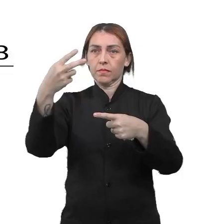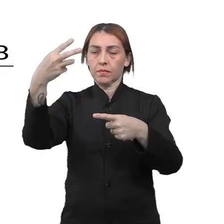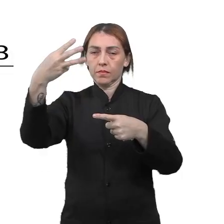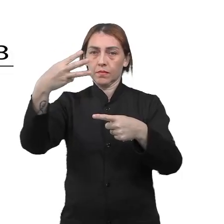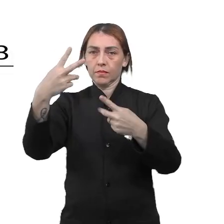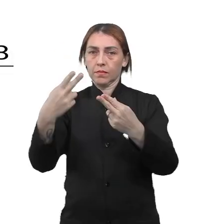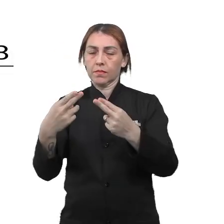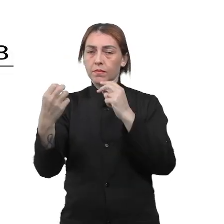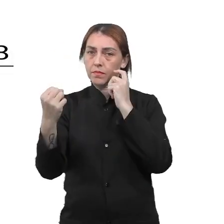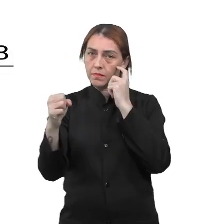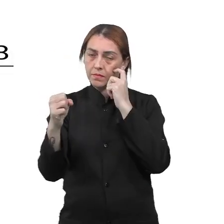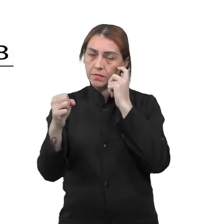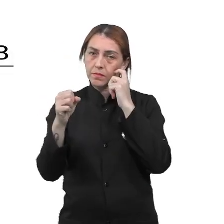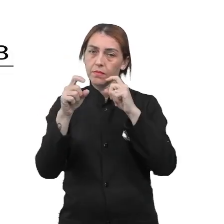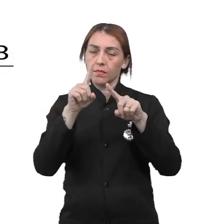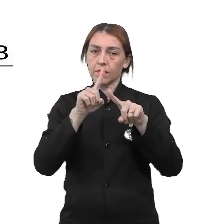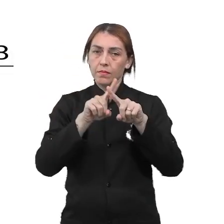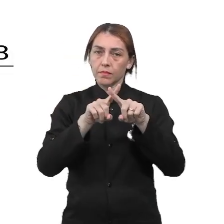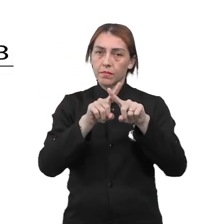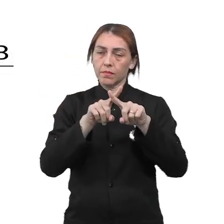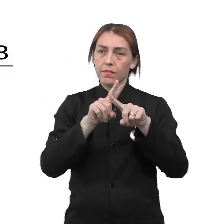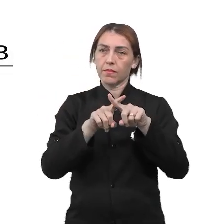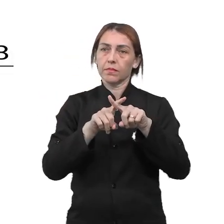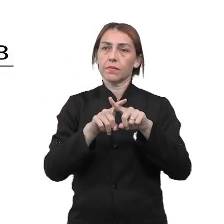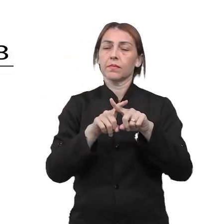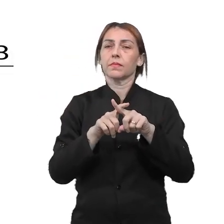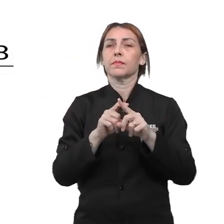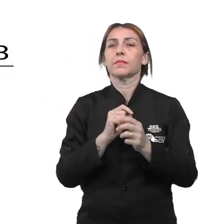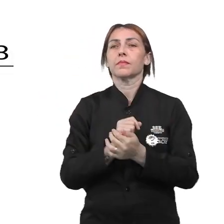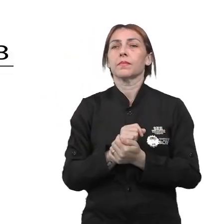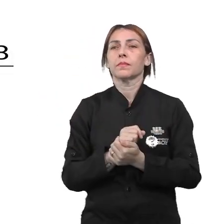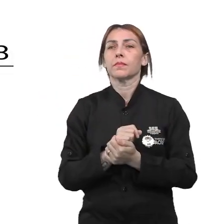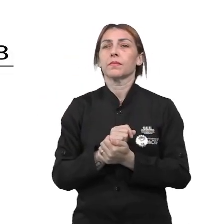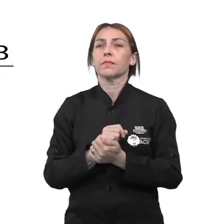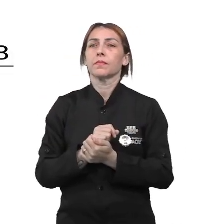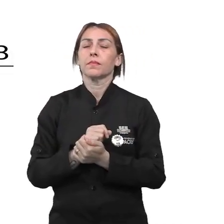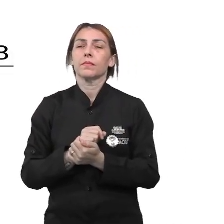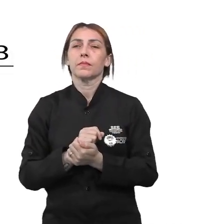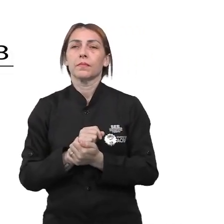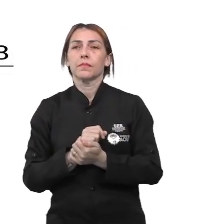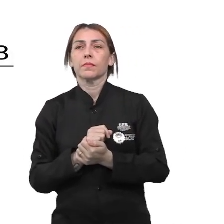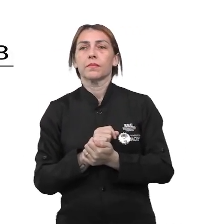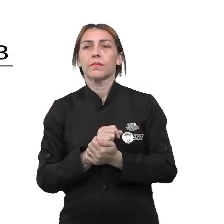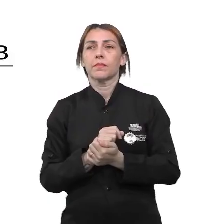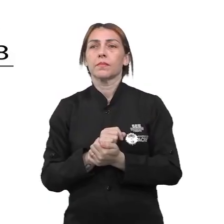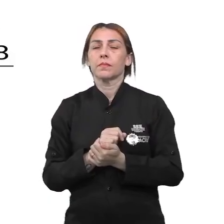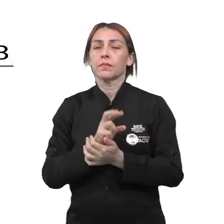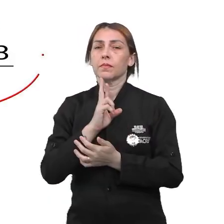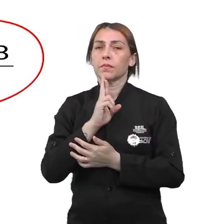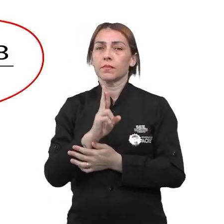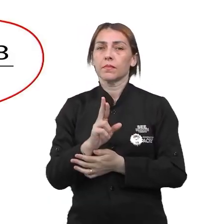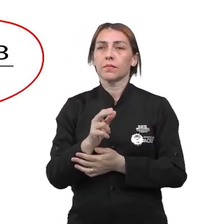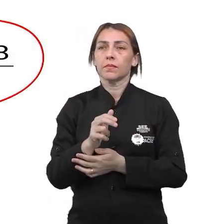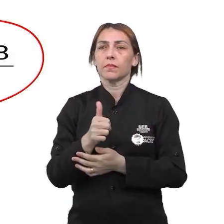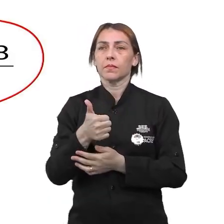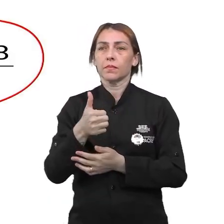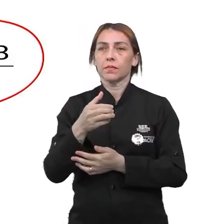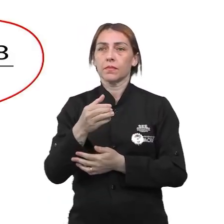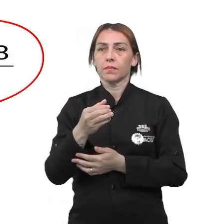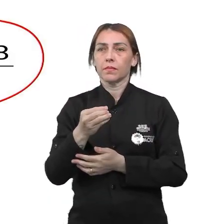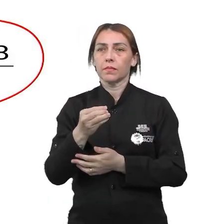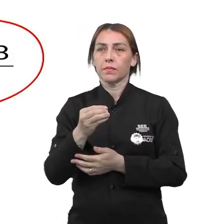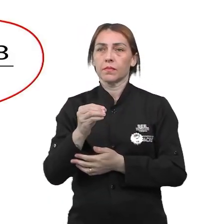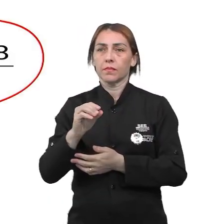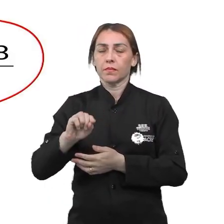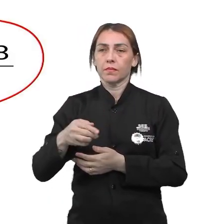equivale a 8, né? Multiplica todo mundo. Ó, o 8 aqui, ó. Ele vai aparecer aqui multiplicando. E o resultado vai ser esse camaradinho